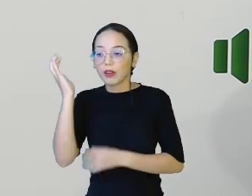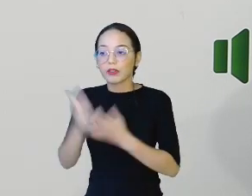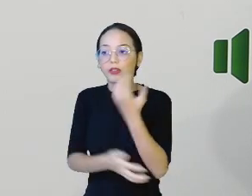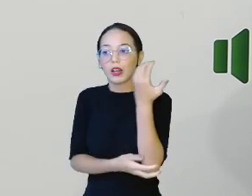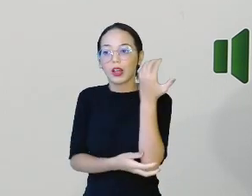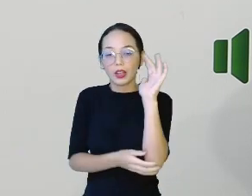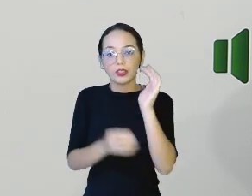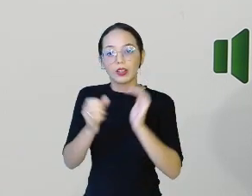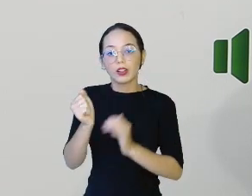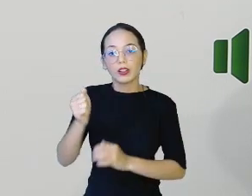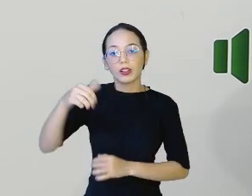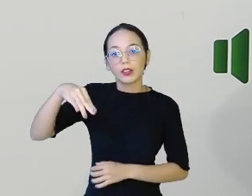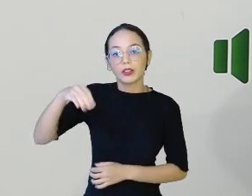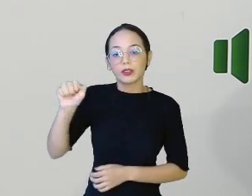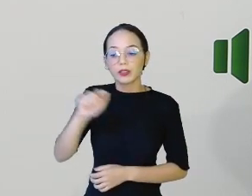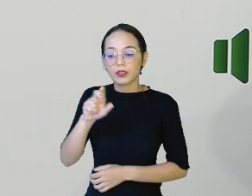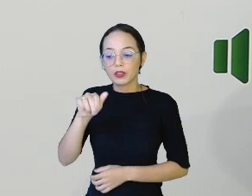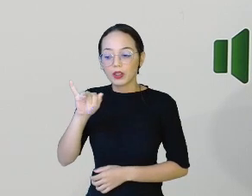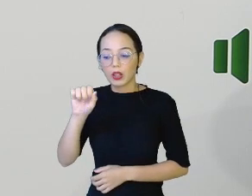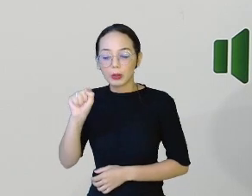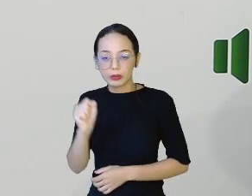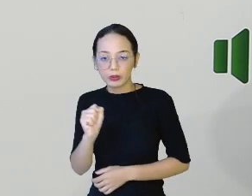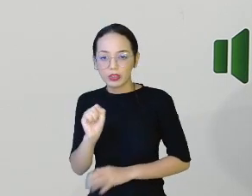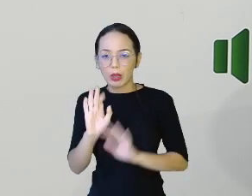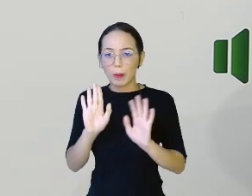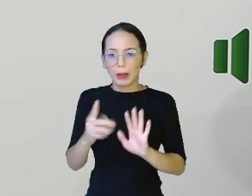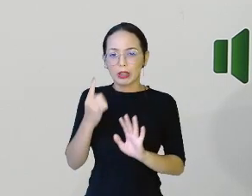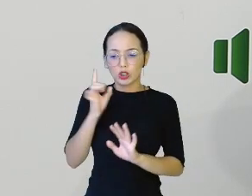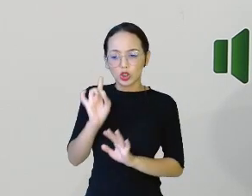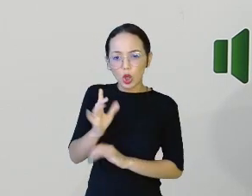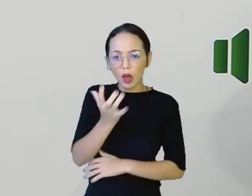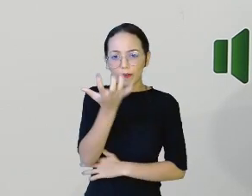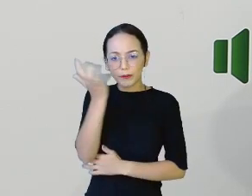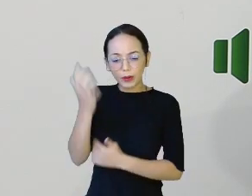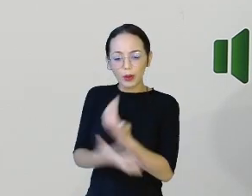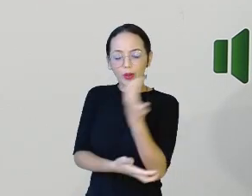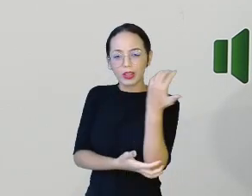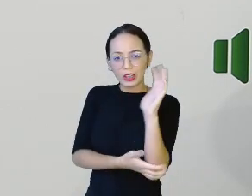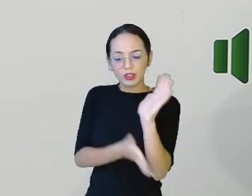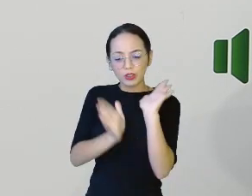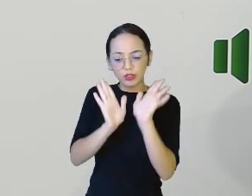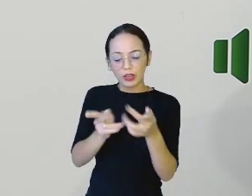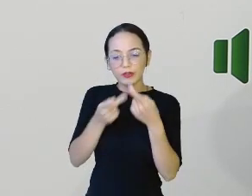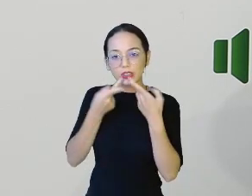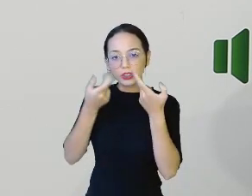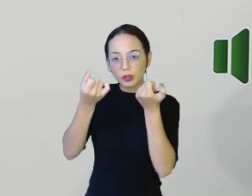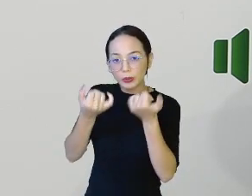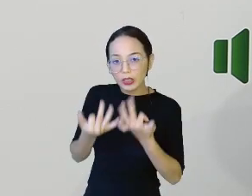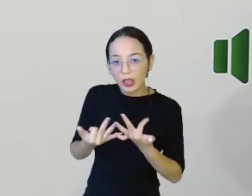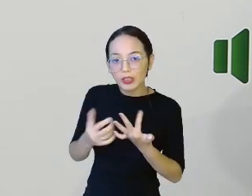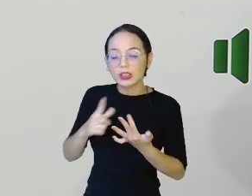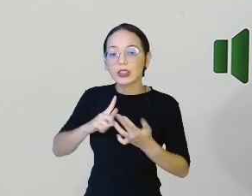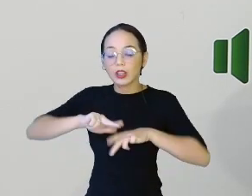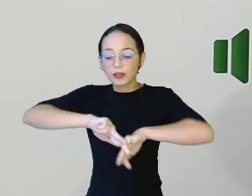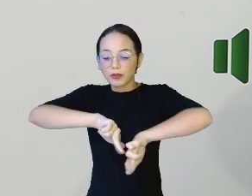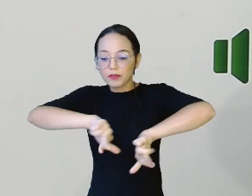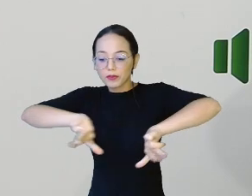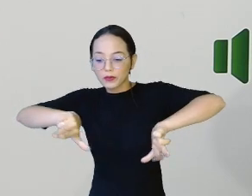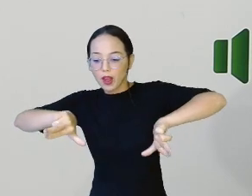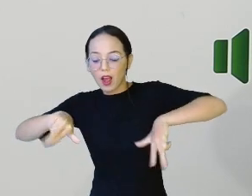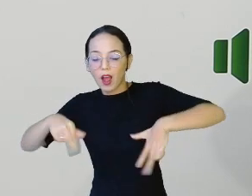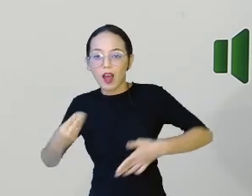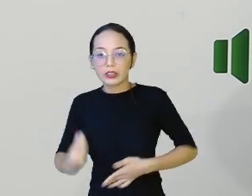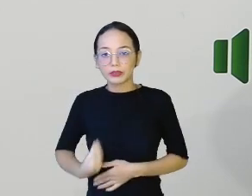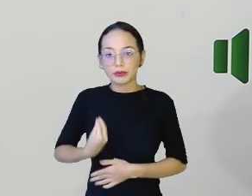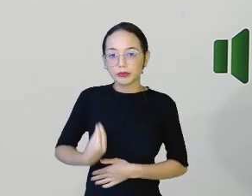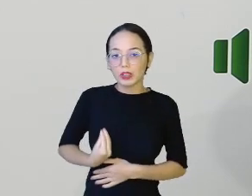floresta amazônica. Mas não apenas a floresta, como eu já falei para vocês aqui, que tem uma biodiversidade